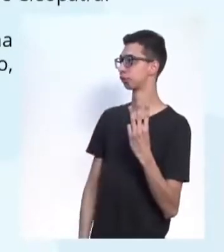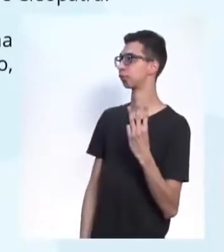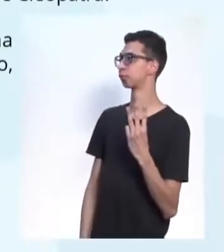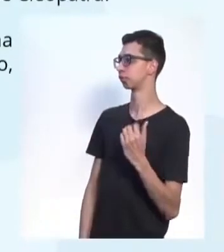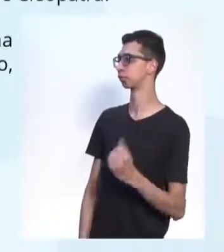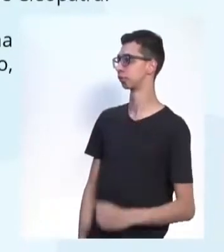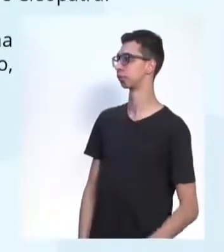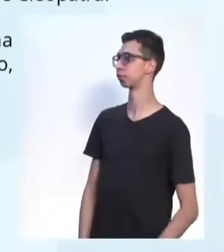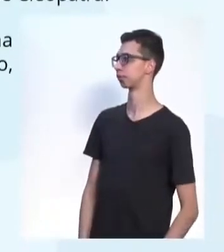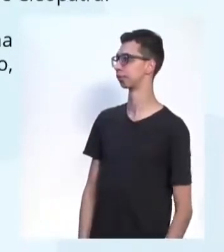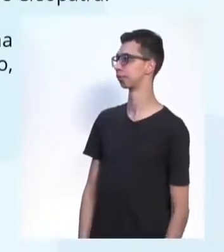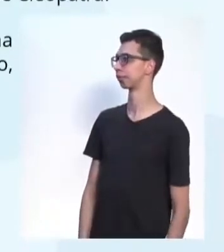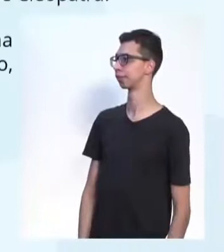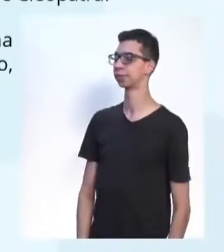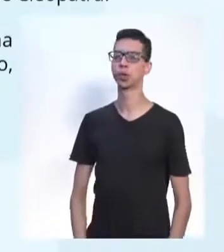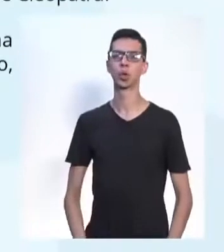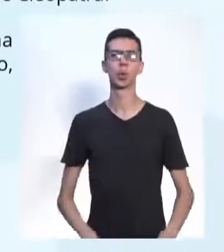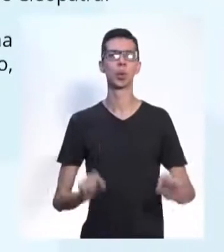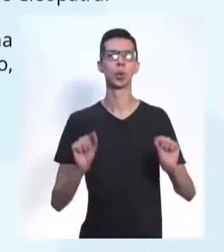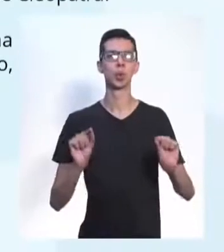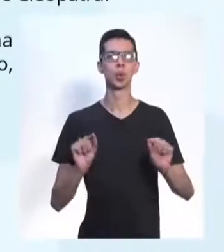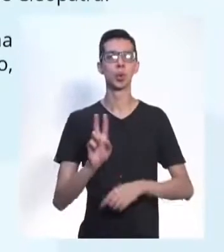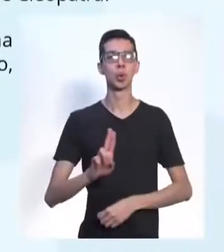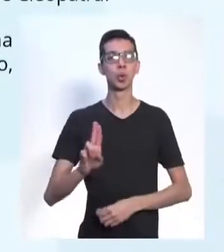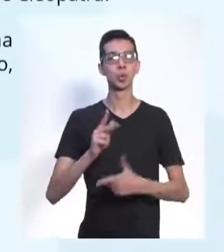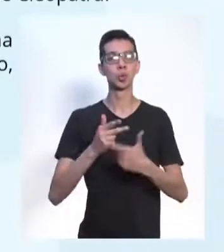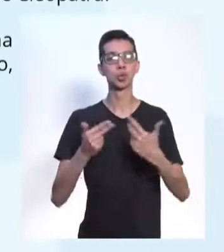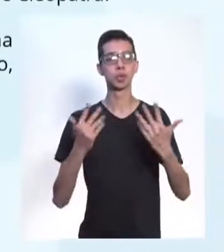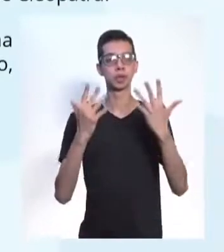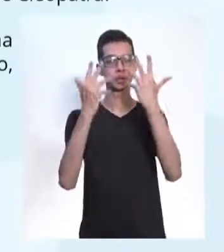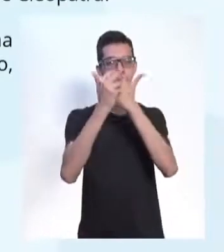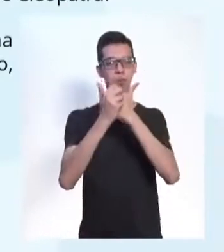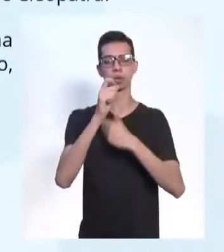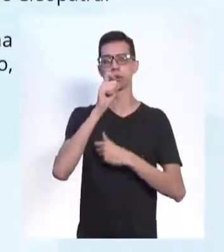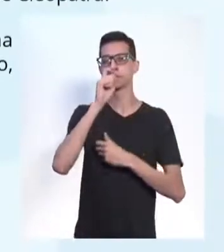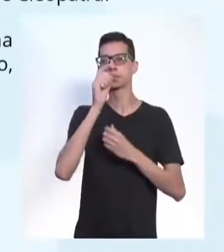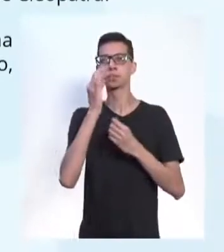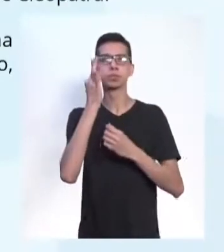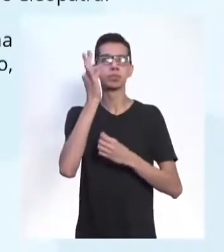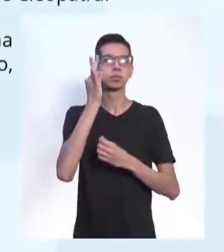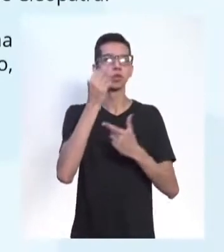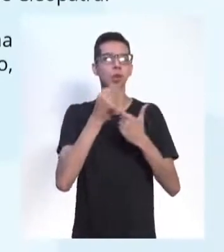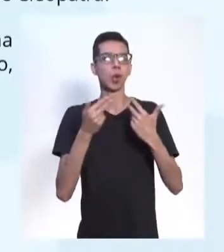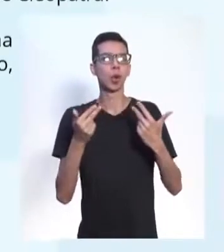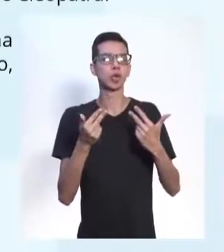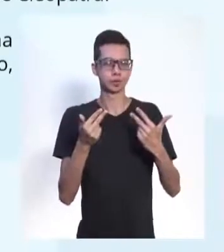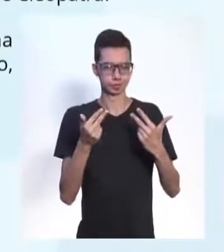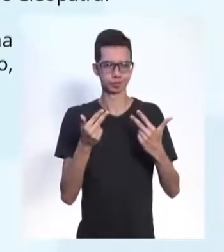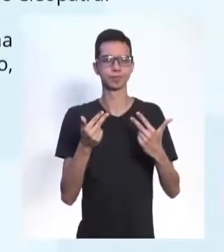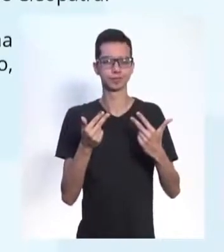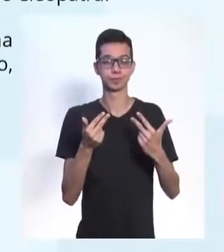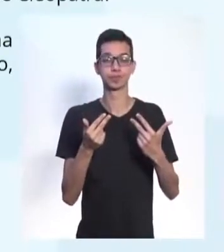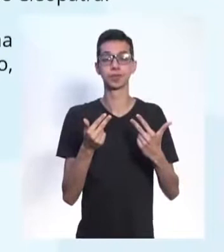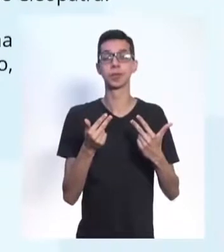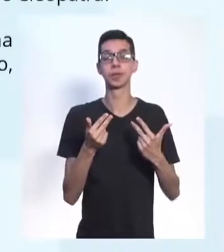aplicação de produtos com efeito cosmético, de embelezamento ou disfarce, seguindo-se, em alguns casos, os ditames da